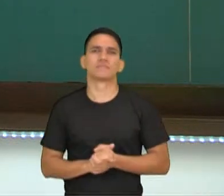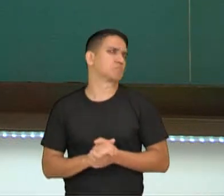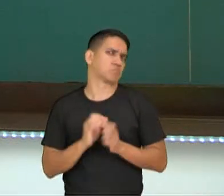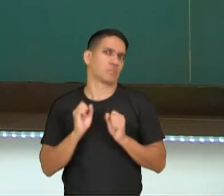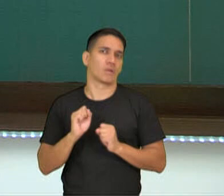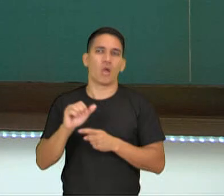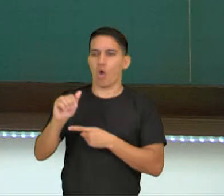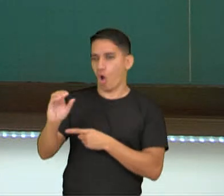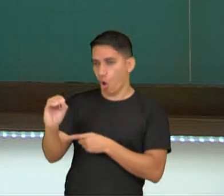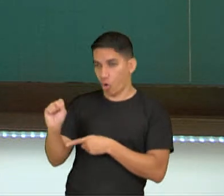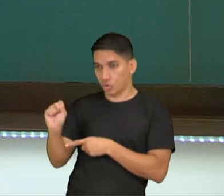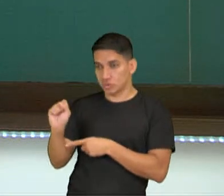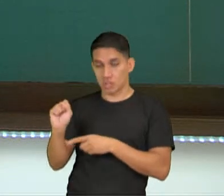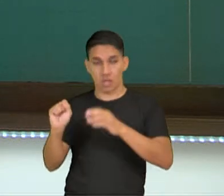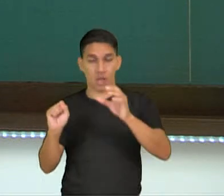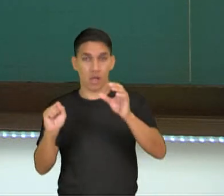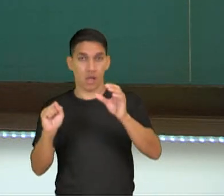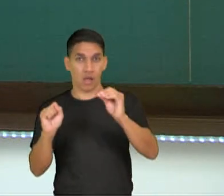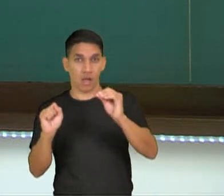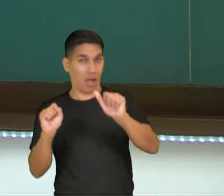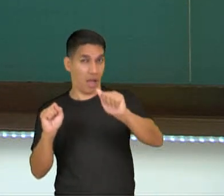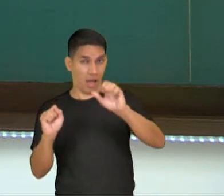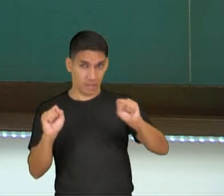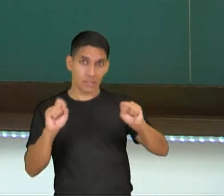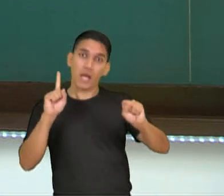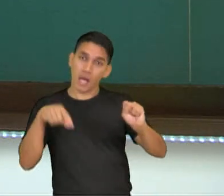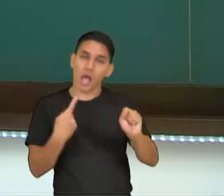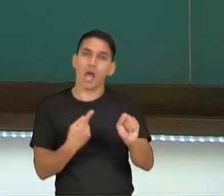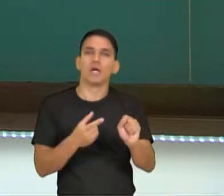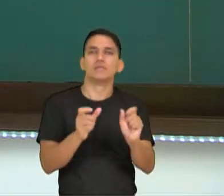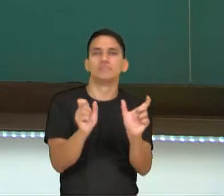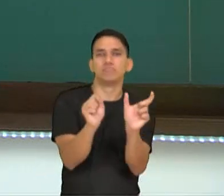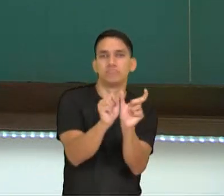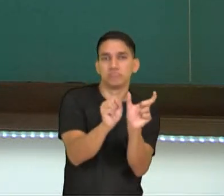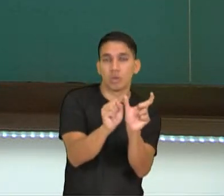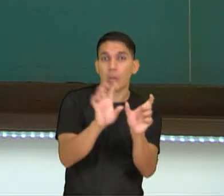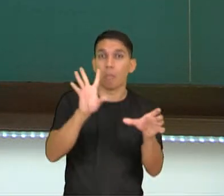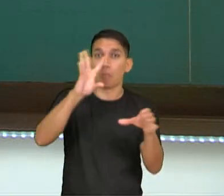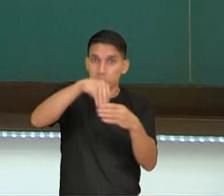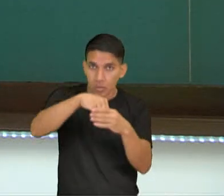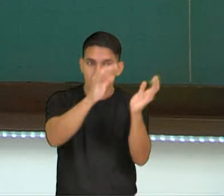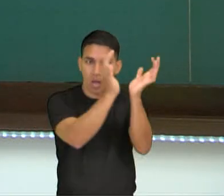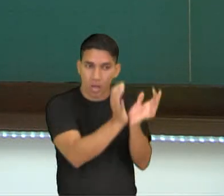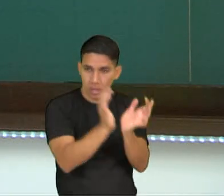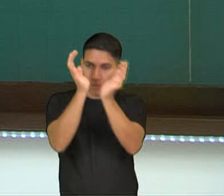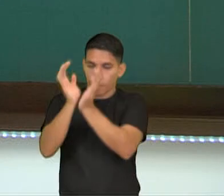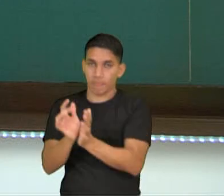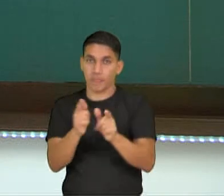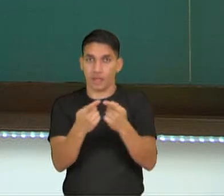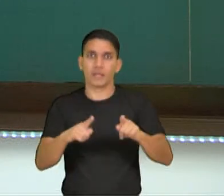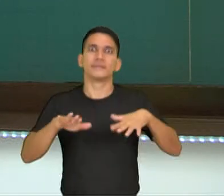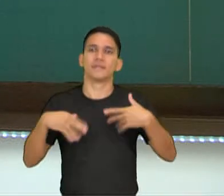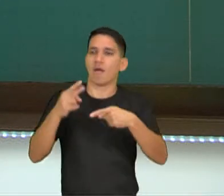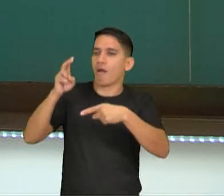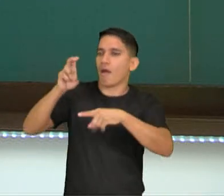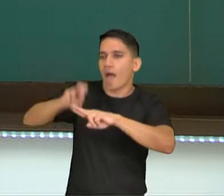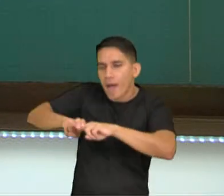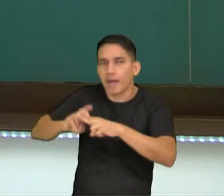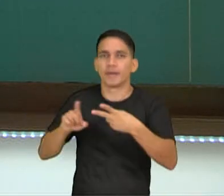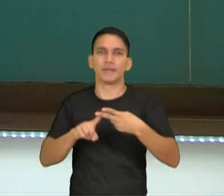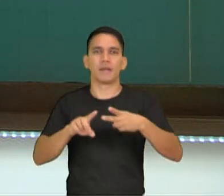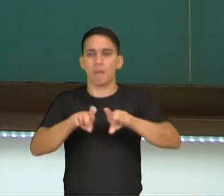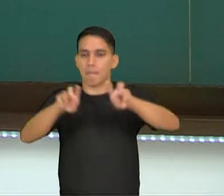os, as, eu tenho que essa palavra é um substantivo dentro das classes gramaticais. Então, cadeira, mesa,